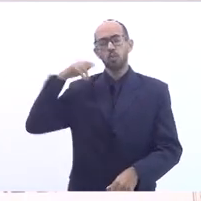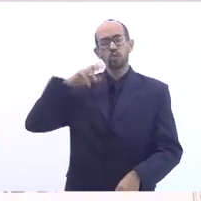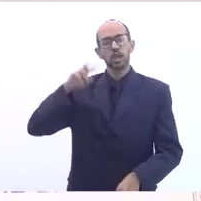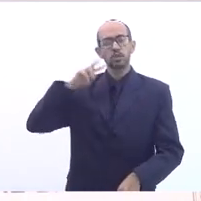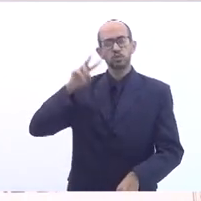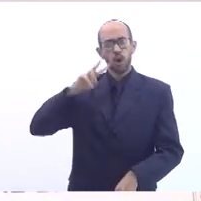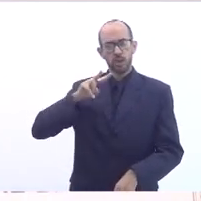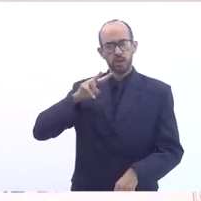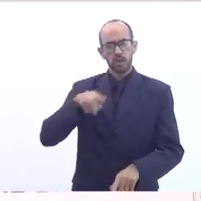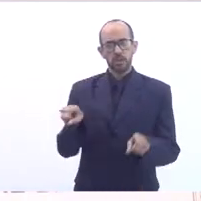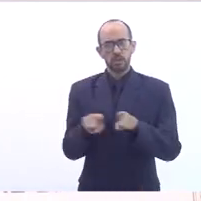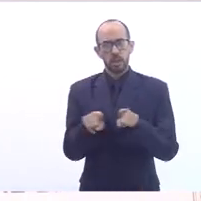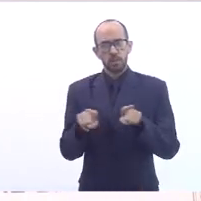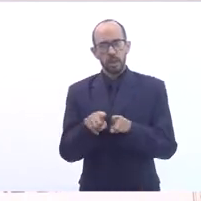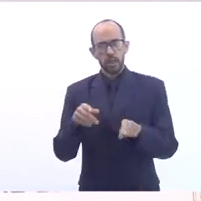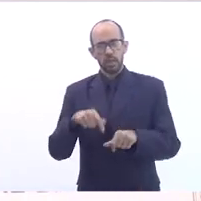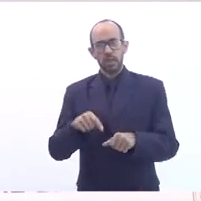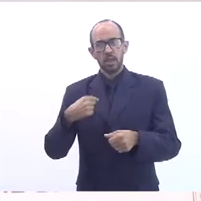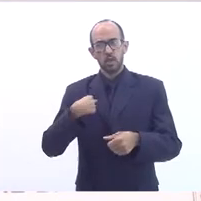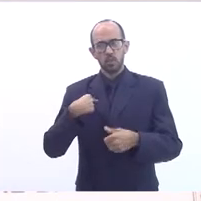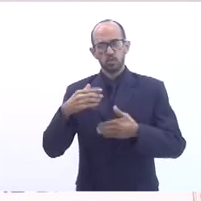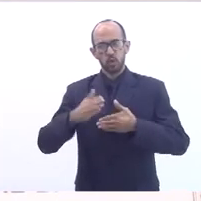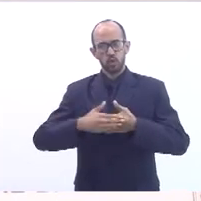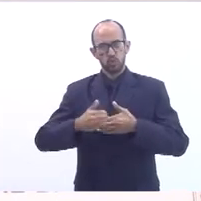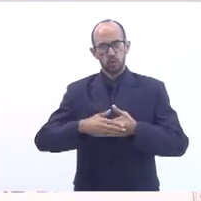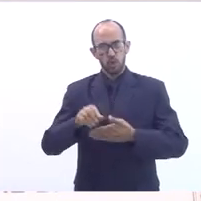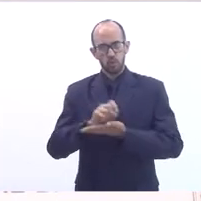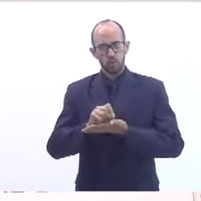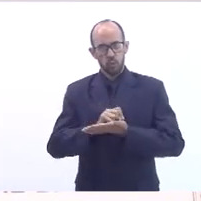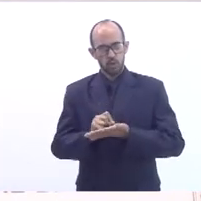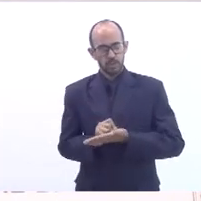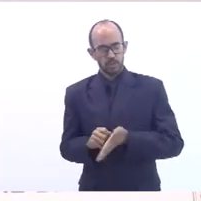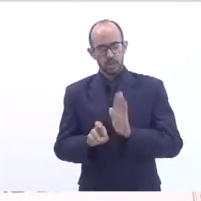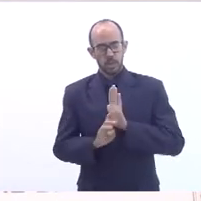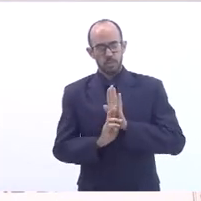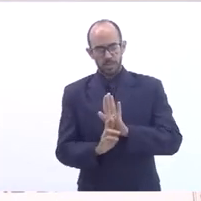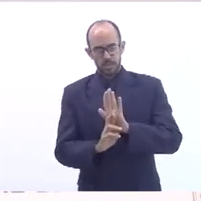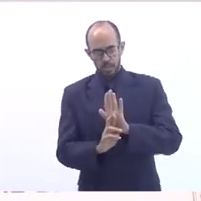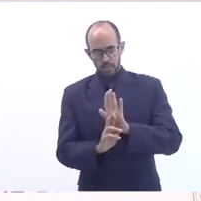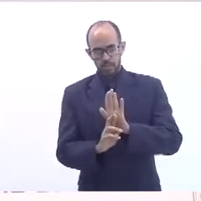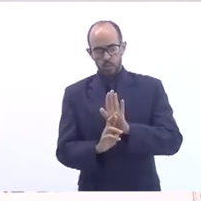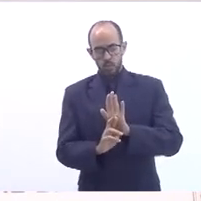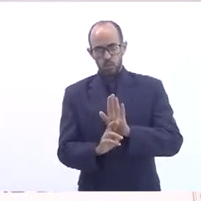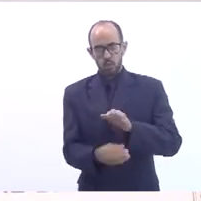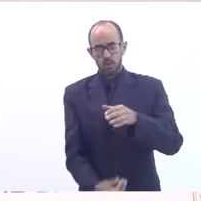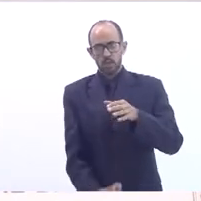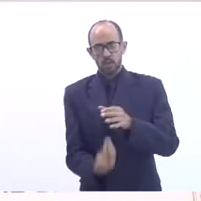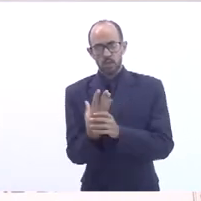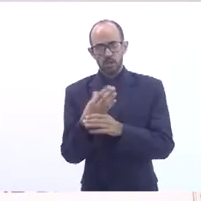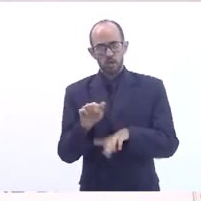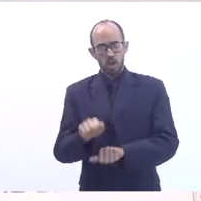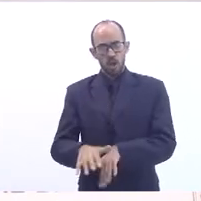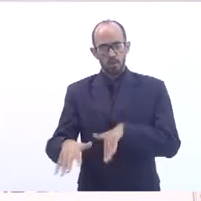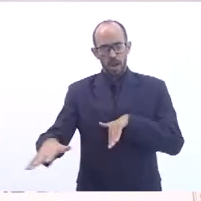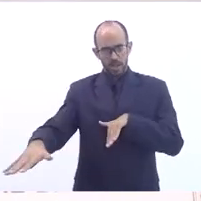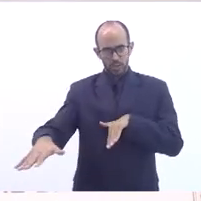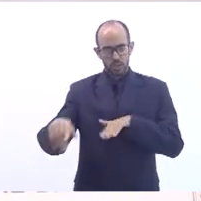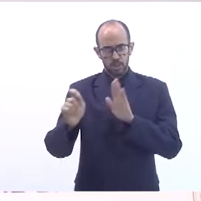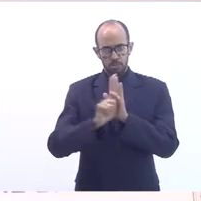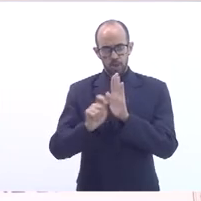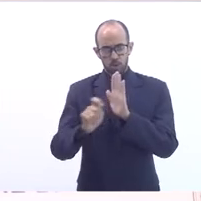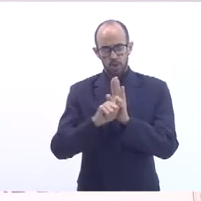de ter sido um dos autores da representação que legalizou a massa da maconha do Brasil